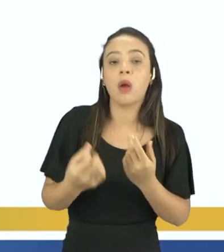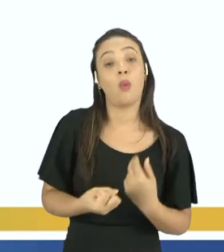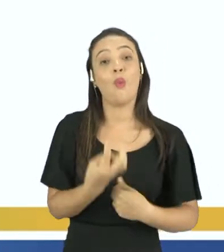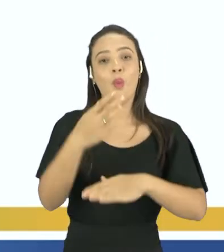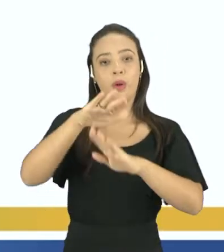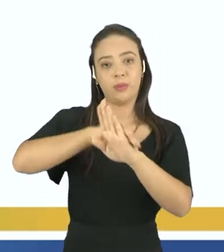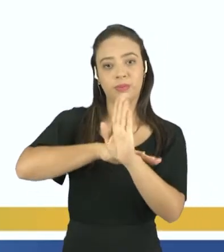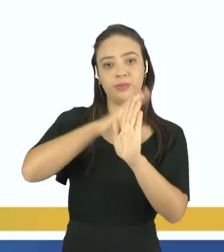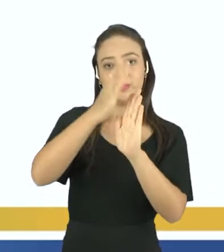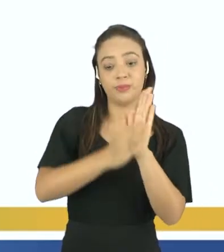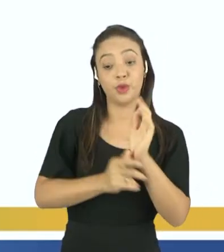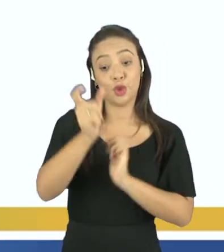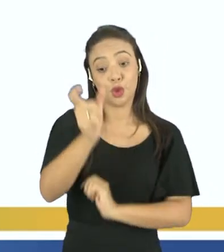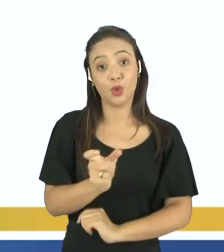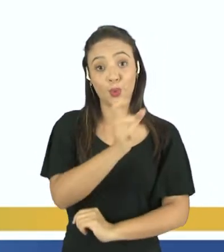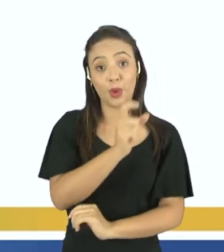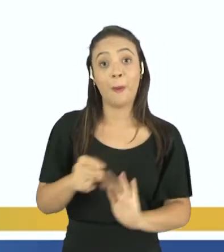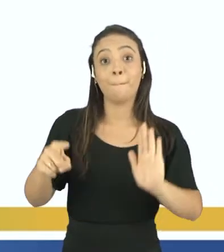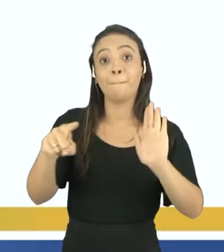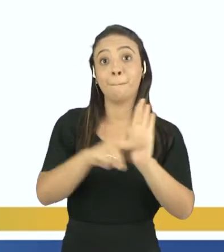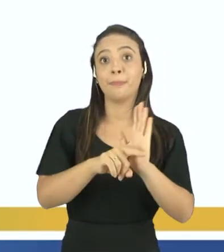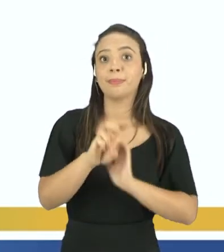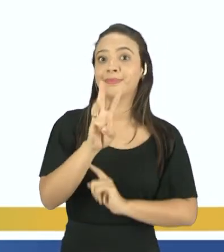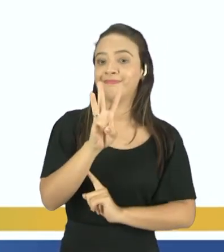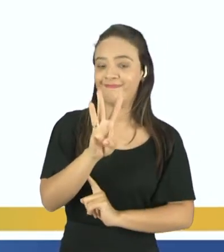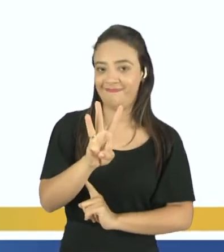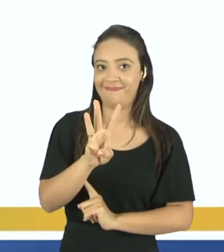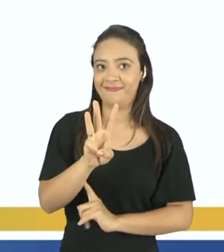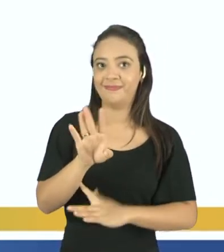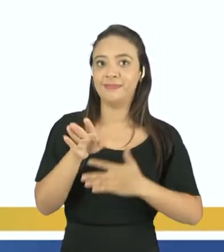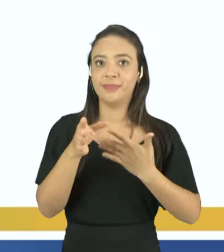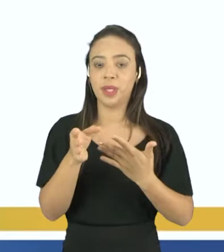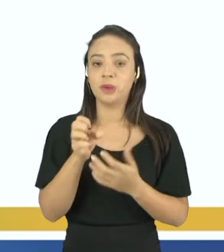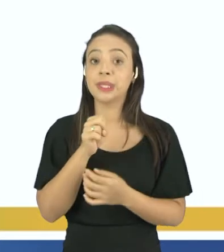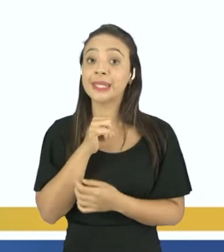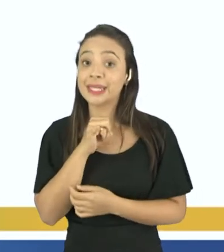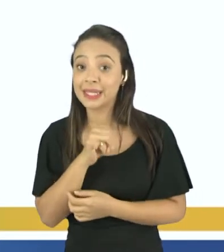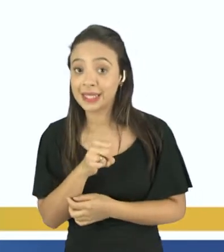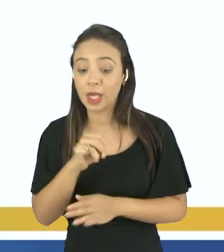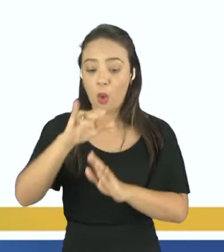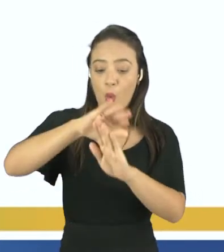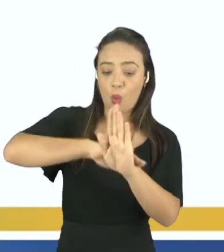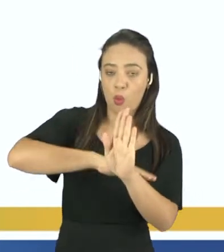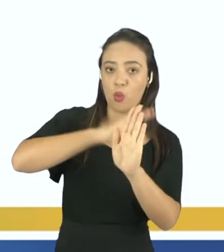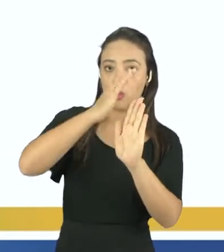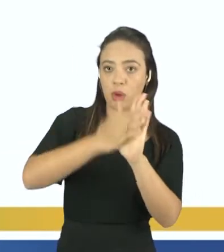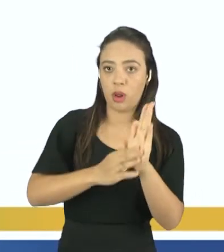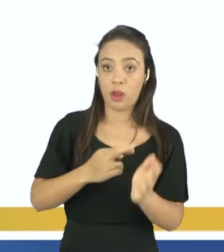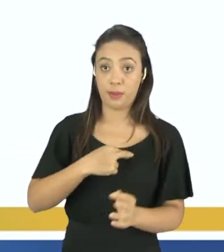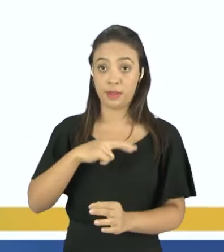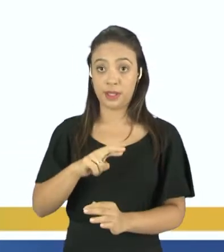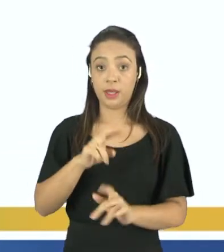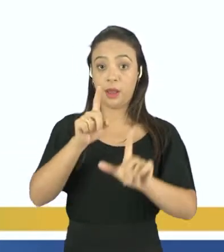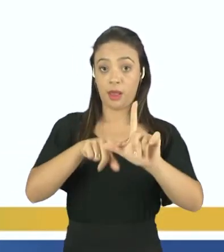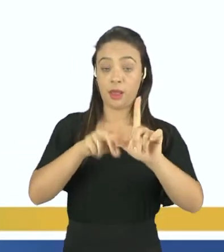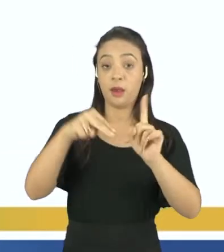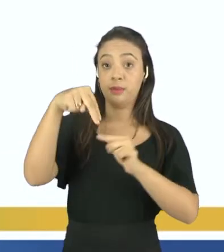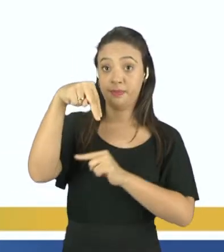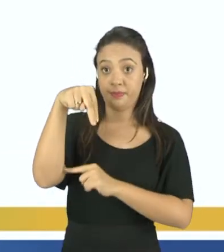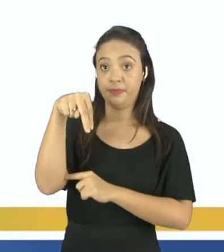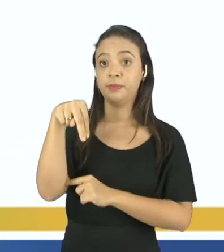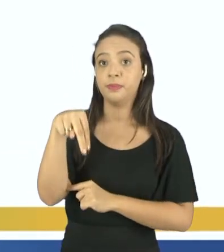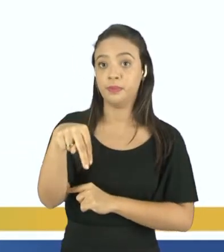de lados né do polígono menos três certo então se o lado do polígono representado por n né se nós